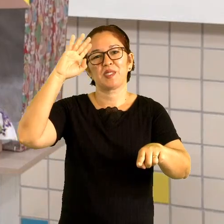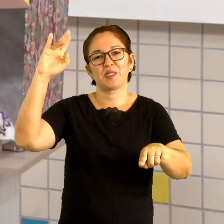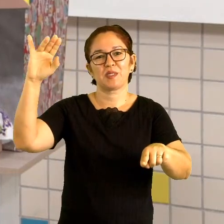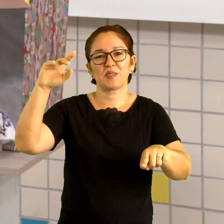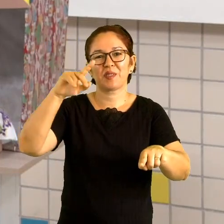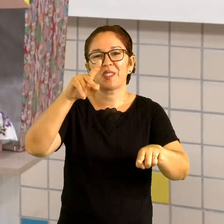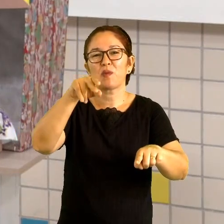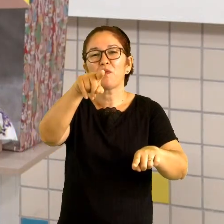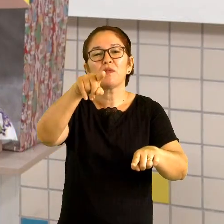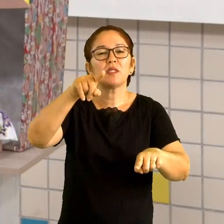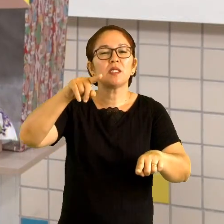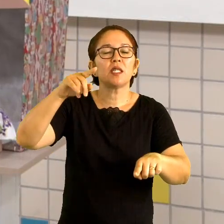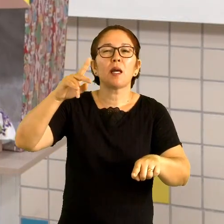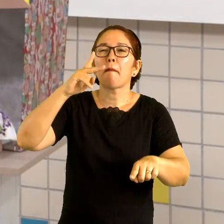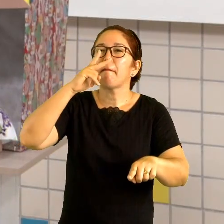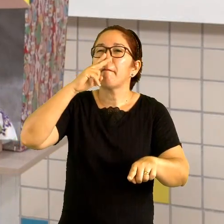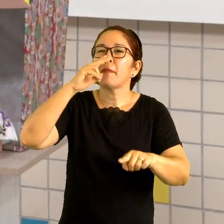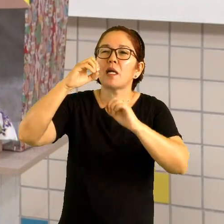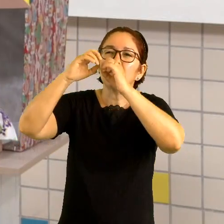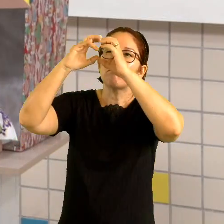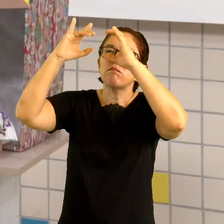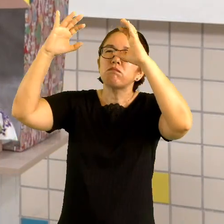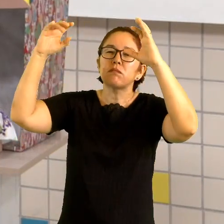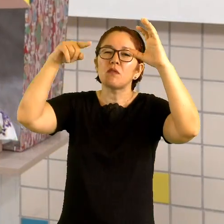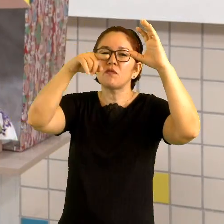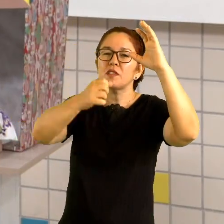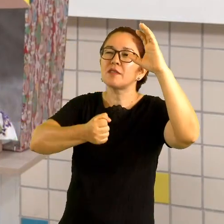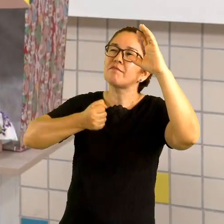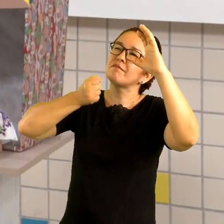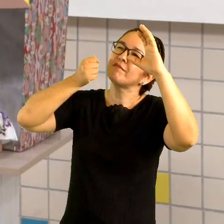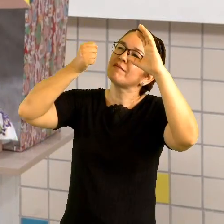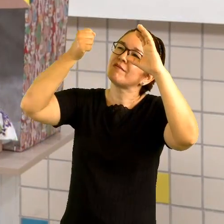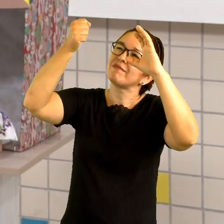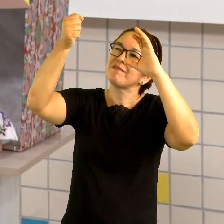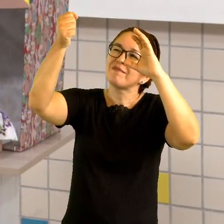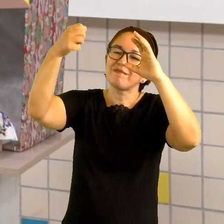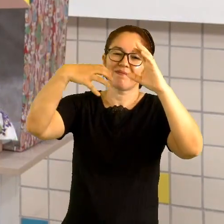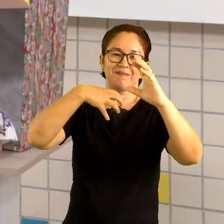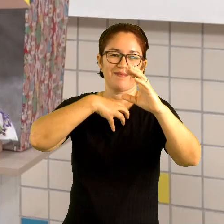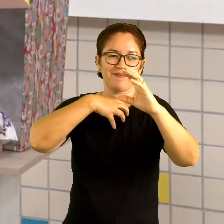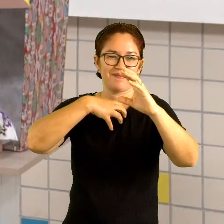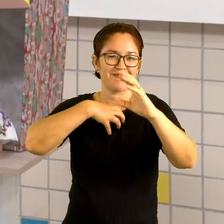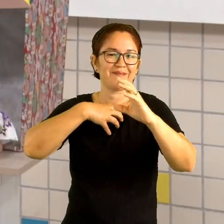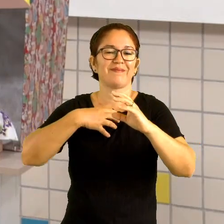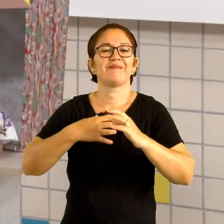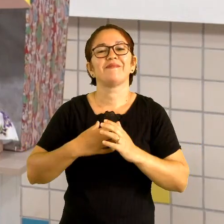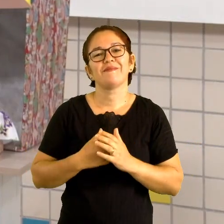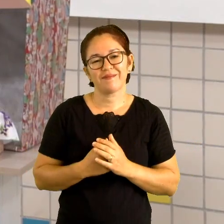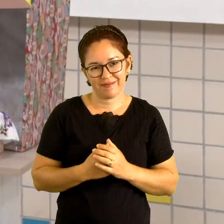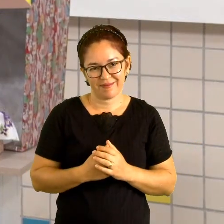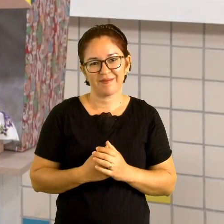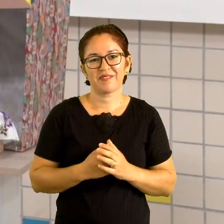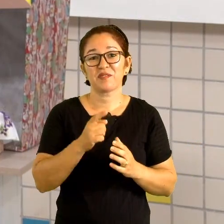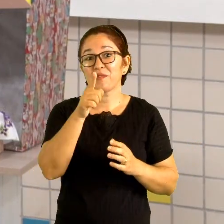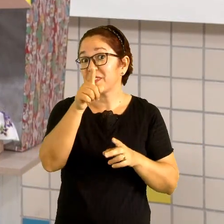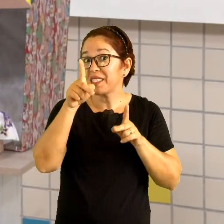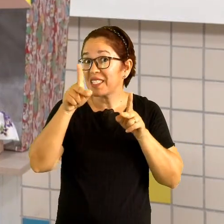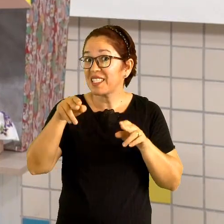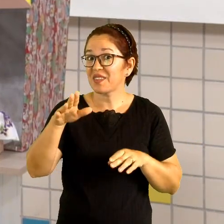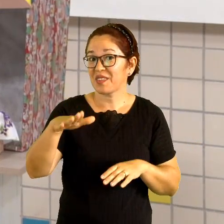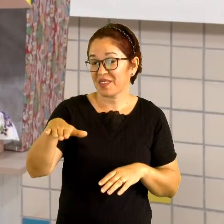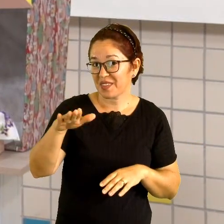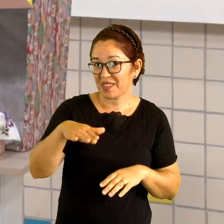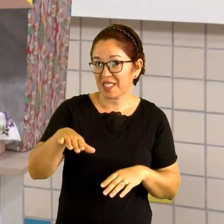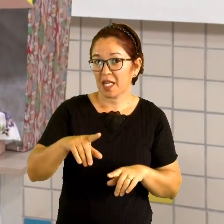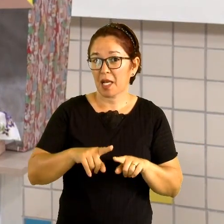tempo. Você vai colocando assim sua imaginação e vai estar igual o menino. Só que em vez de